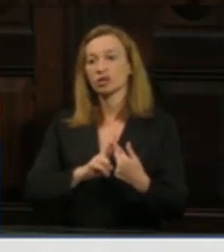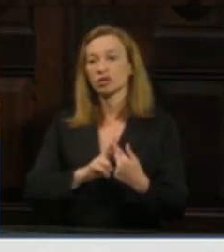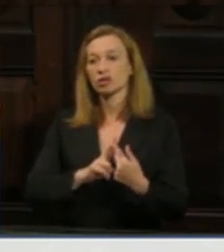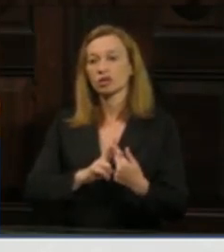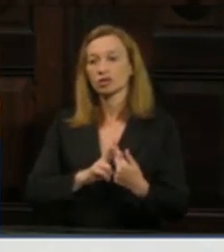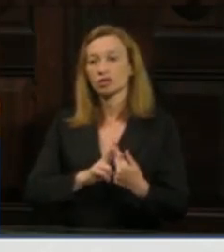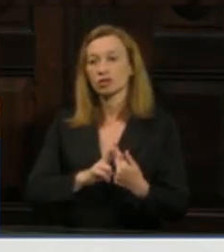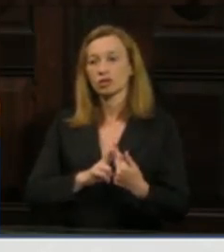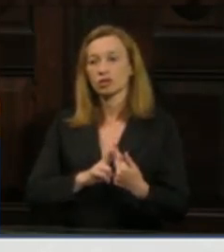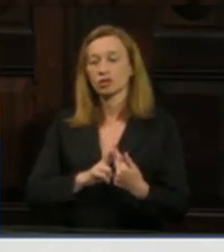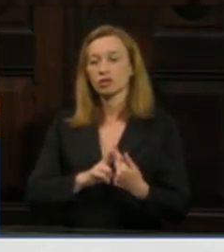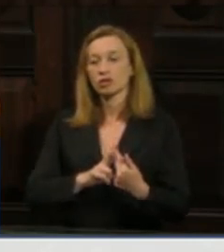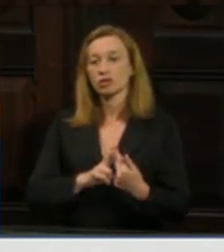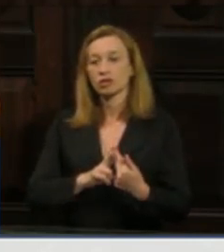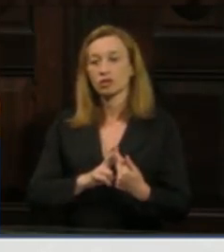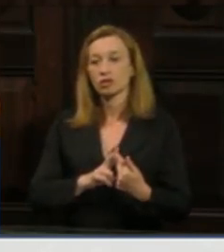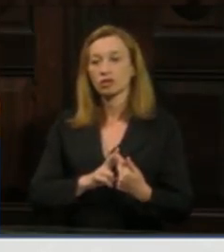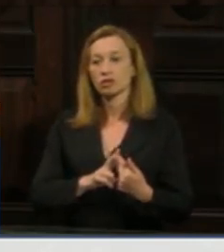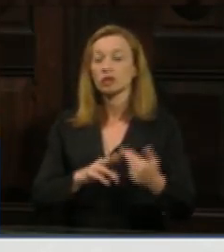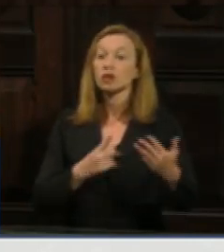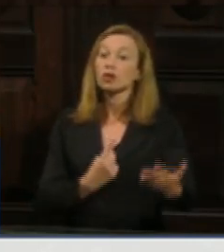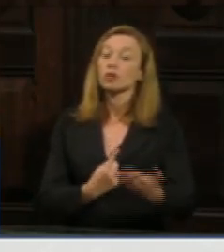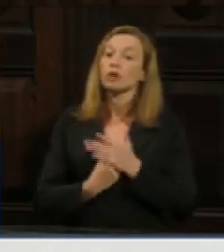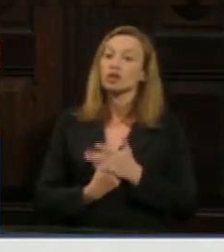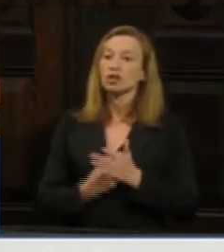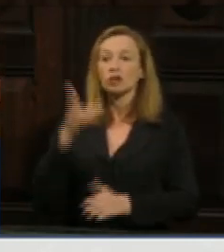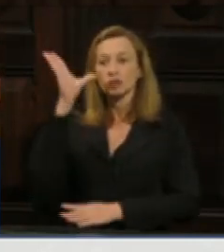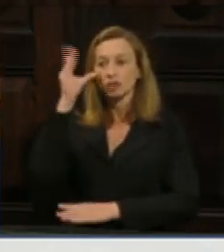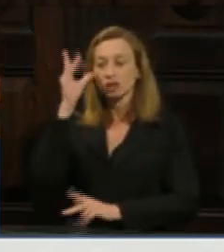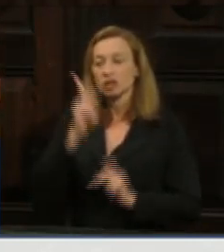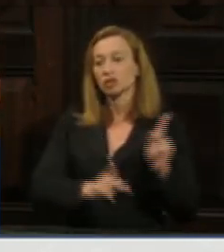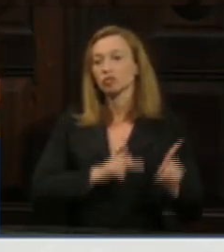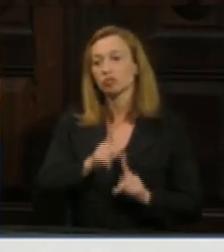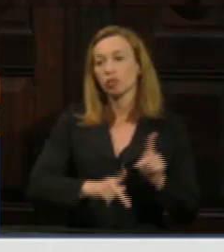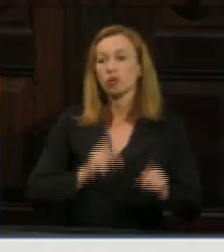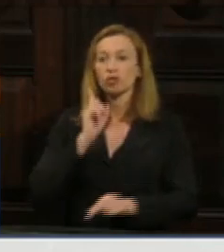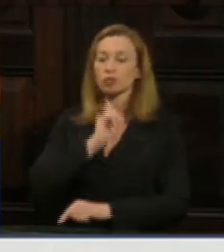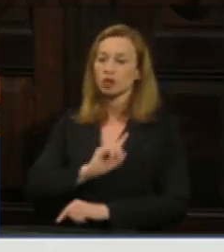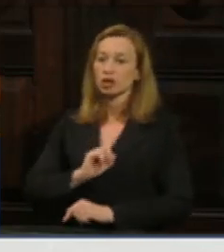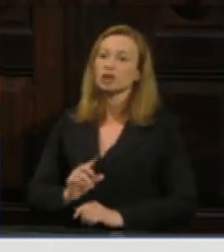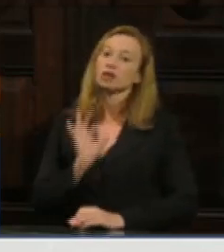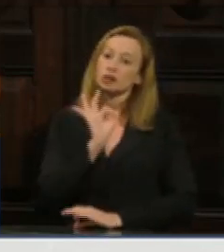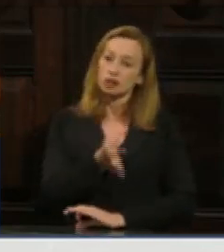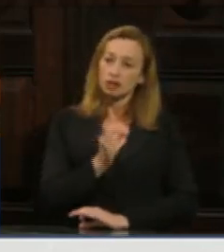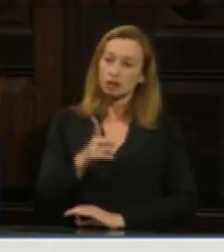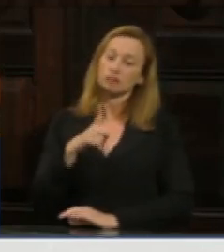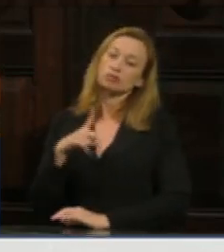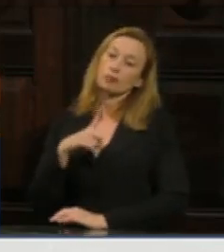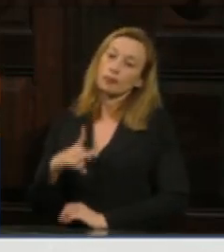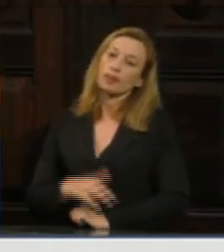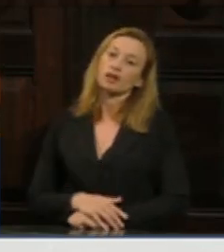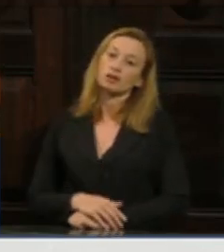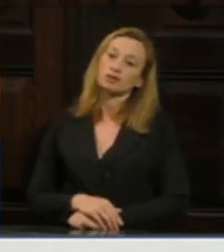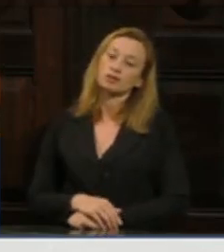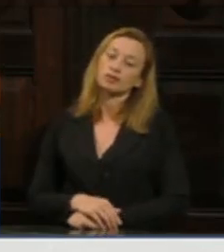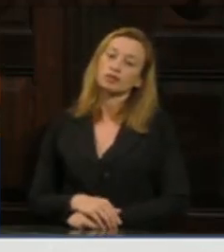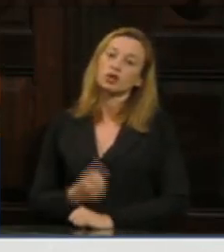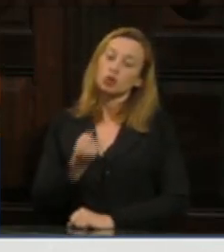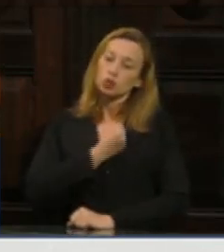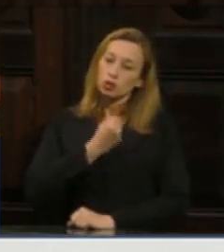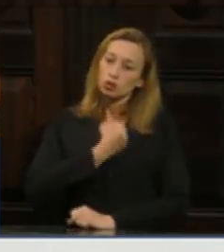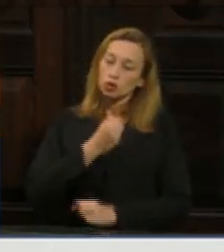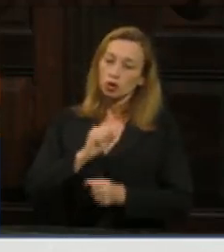Mas eu entendo também que desvalorizar a política é prestar um